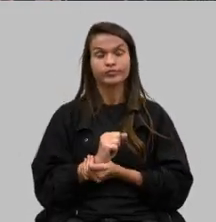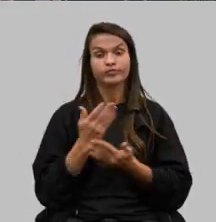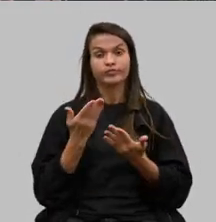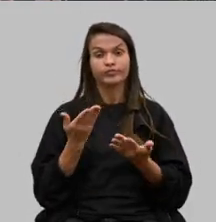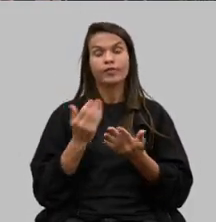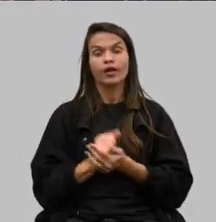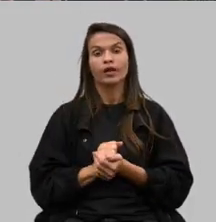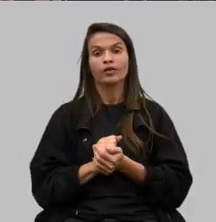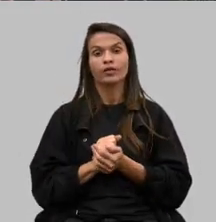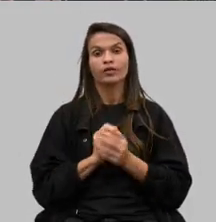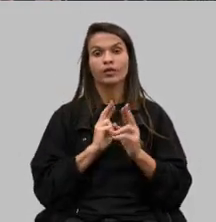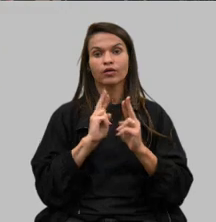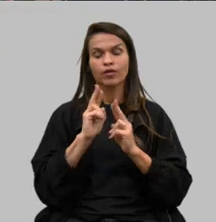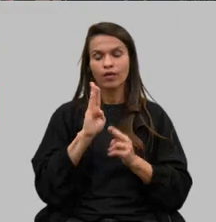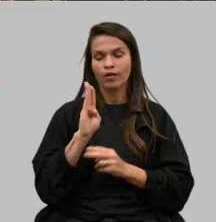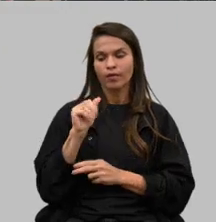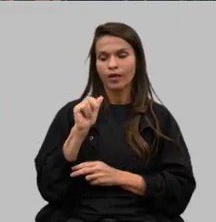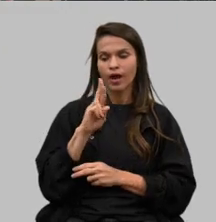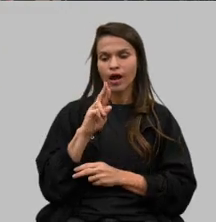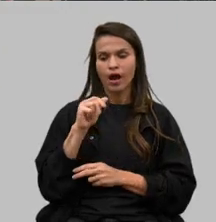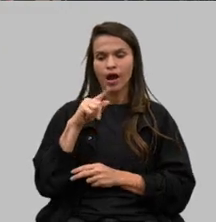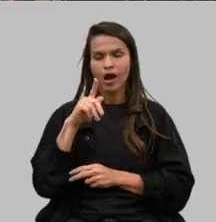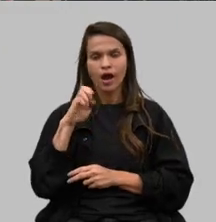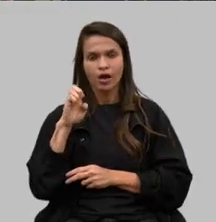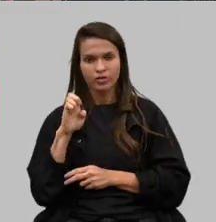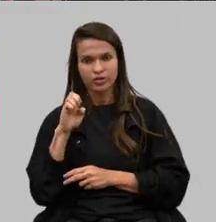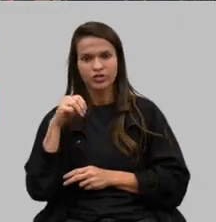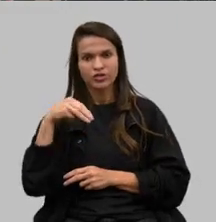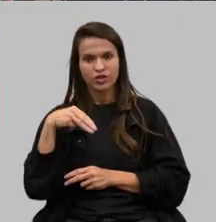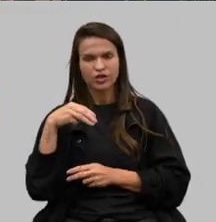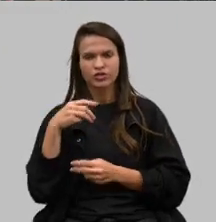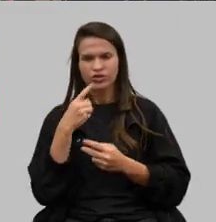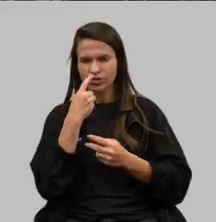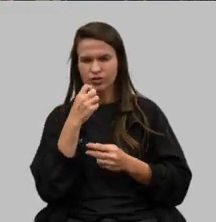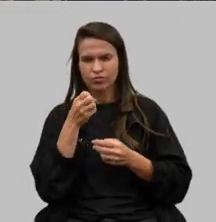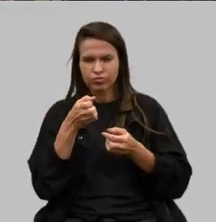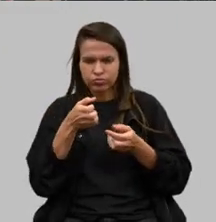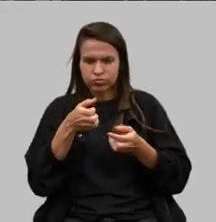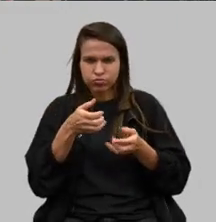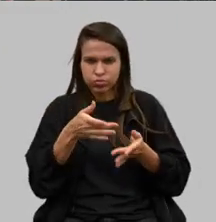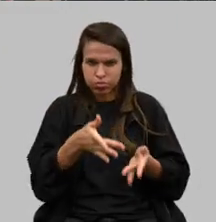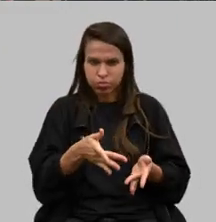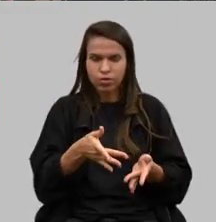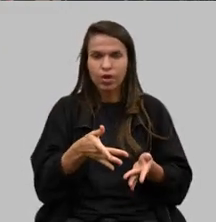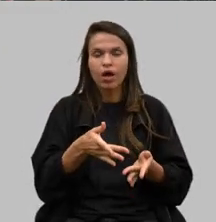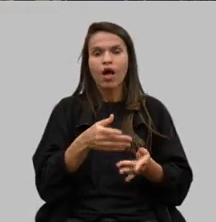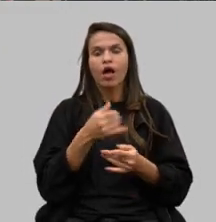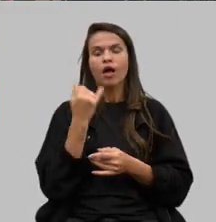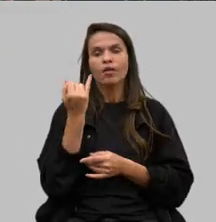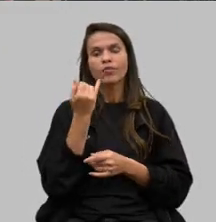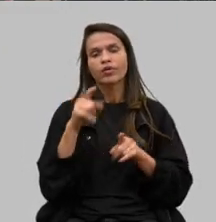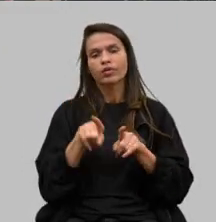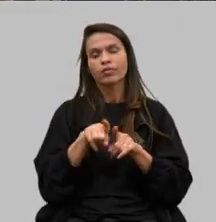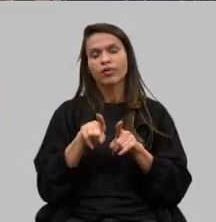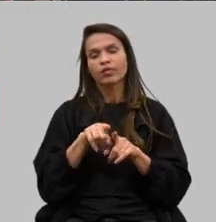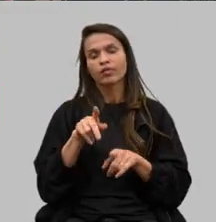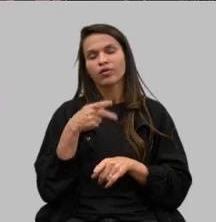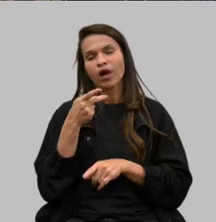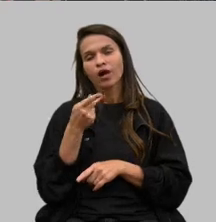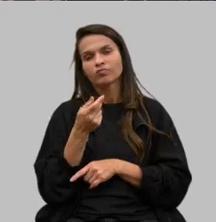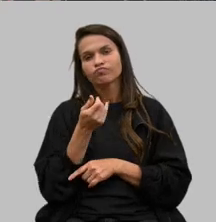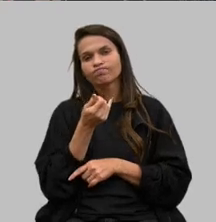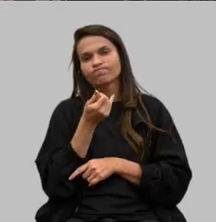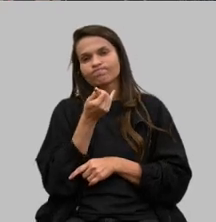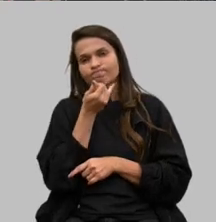relação às barragens de rejeito eh deputada Beatriz acho que vale a pena a gente também dizer né infelizmente de fato